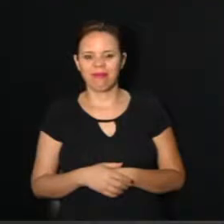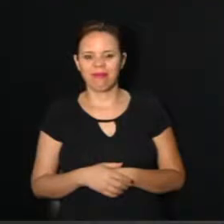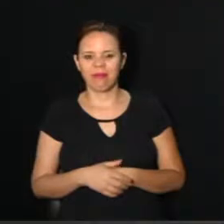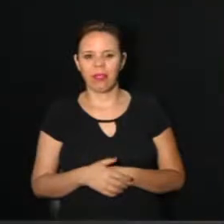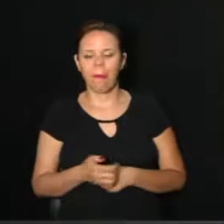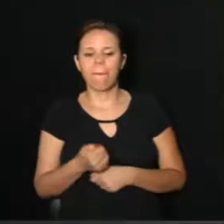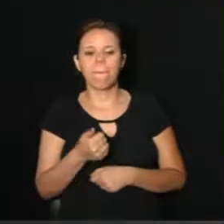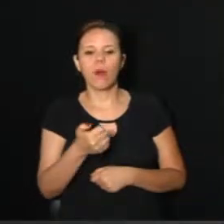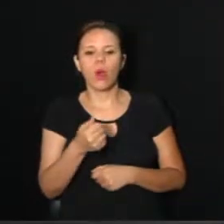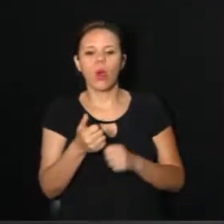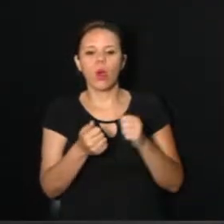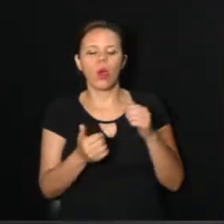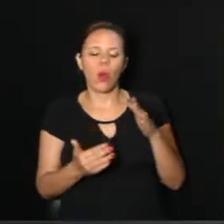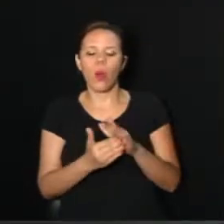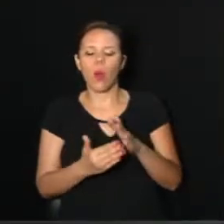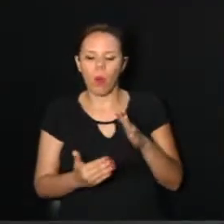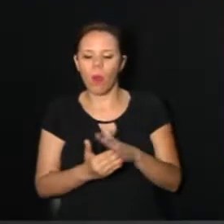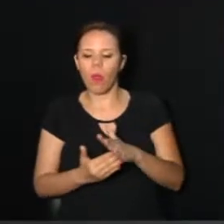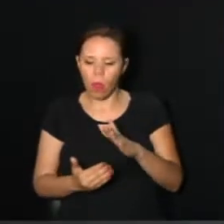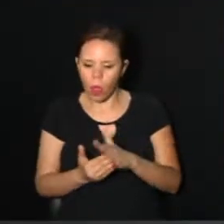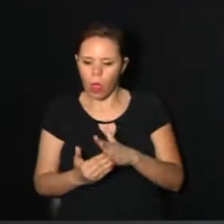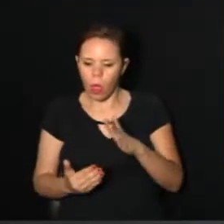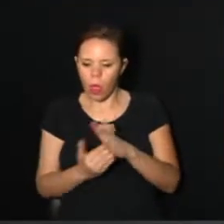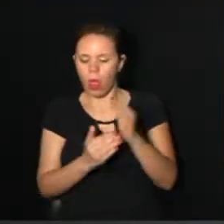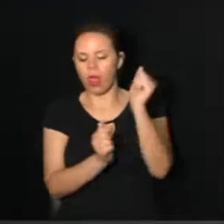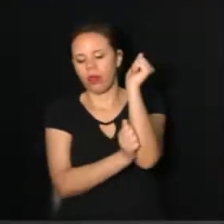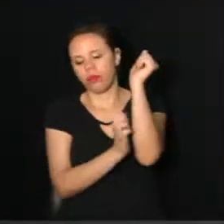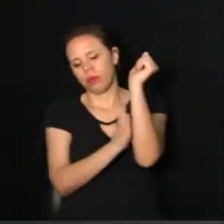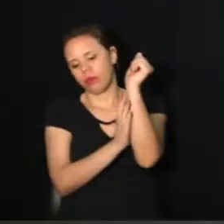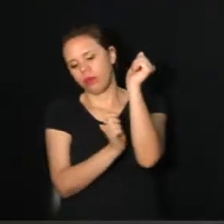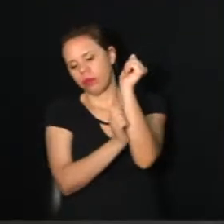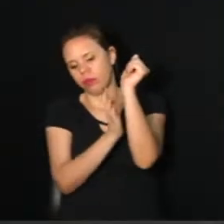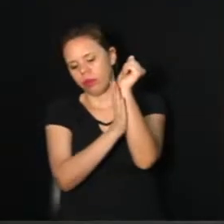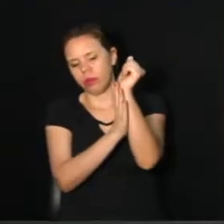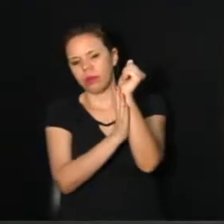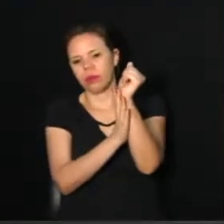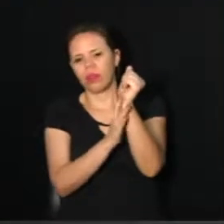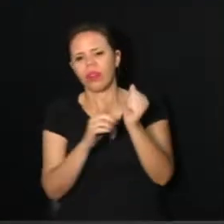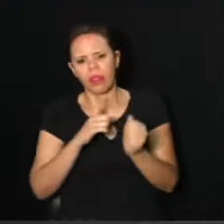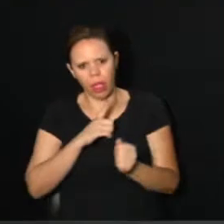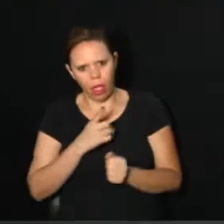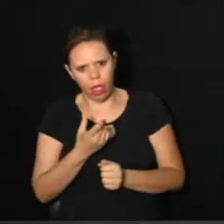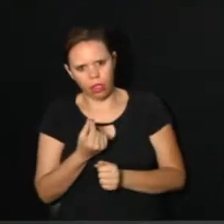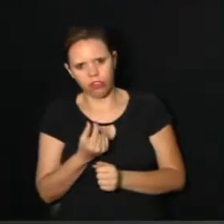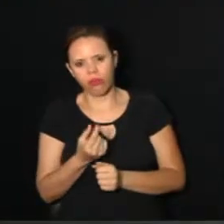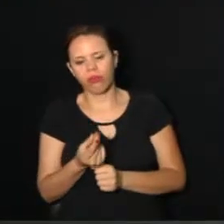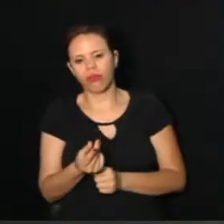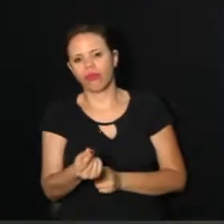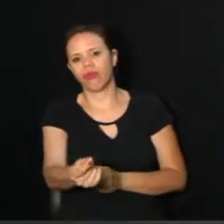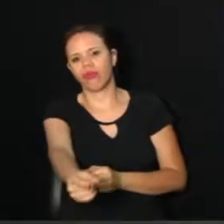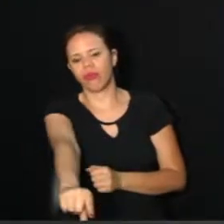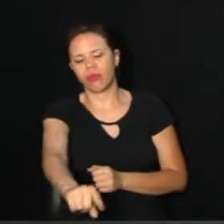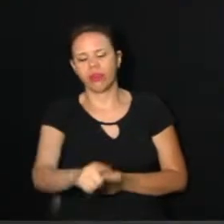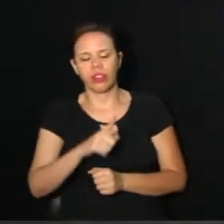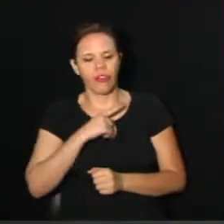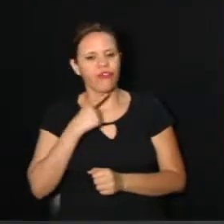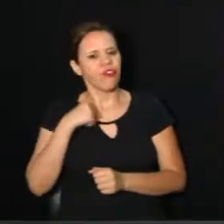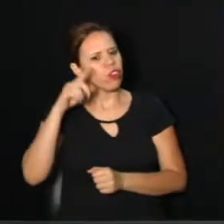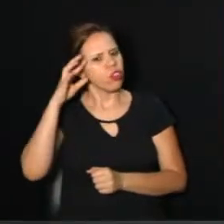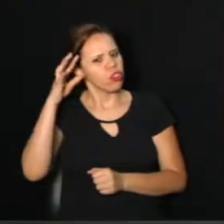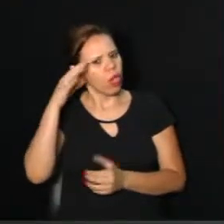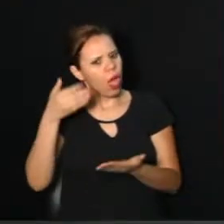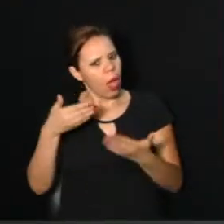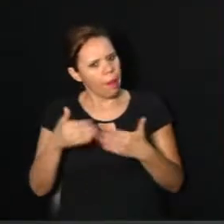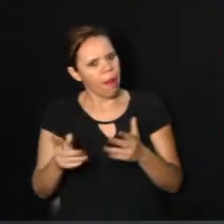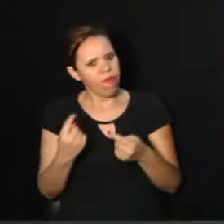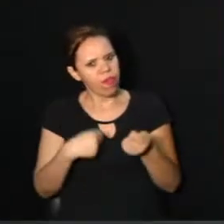menos burocracia, porque ele tem um dinheiro finito. Ele tem o sonho de abrir o seu próprio negócio, mas